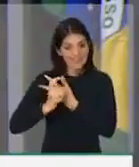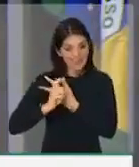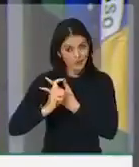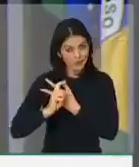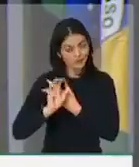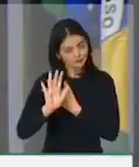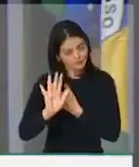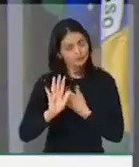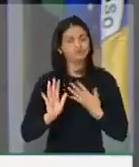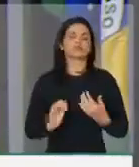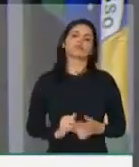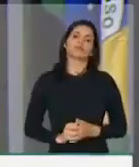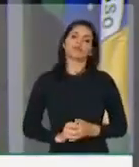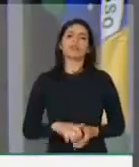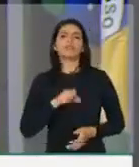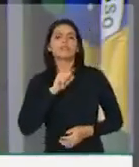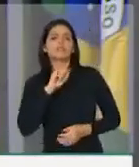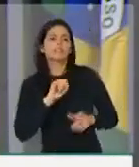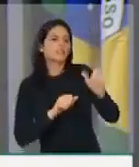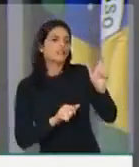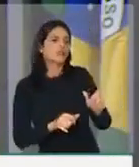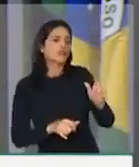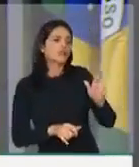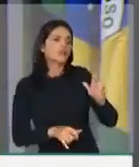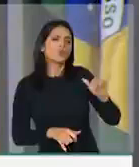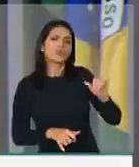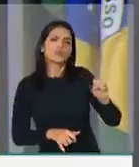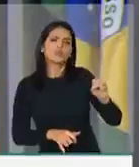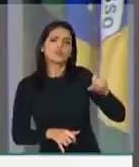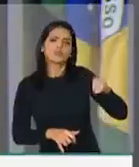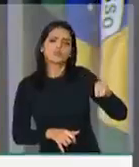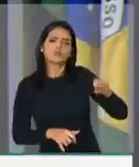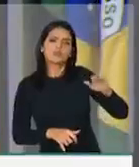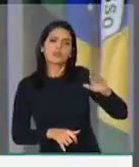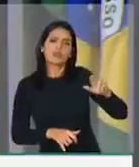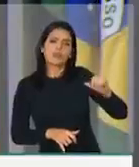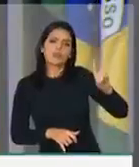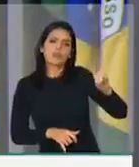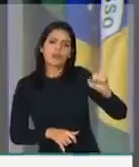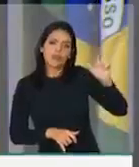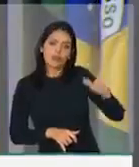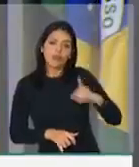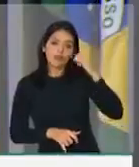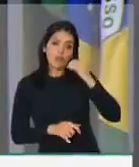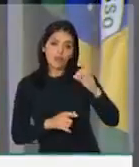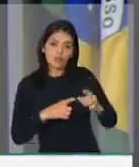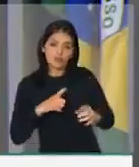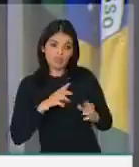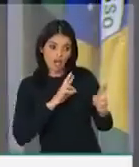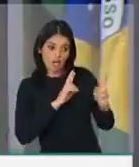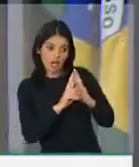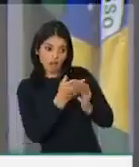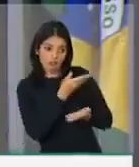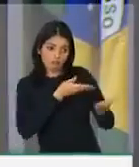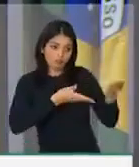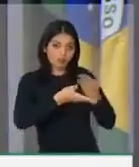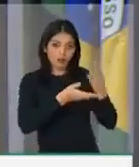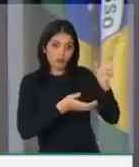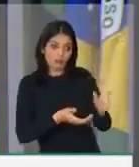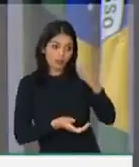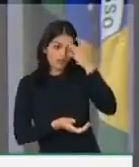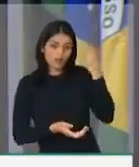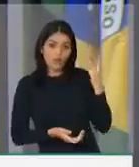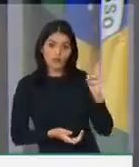Então se Luís Miranda estava negociando com o que é responsável das transgênica o